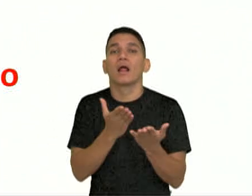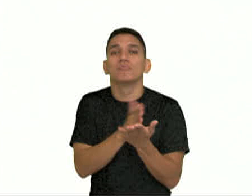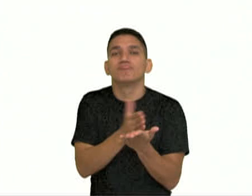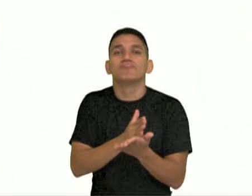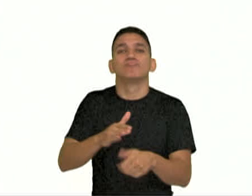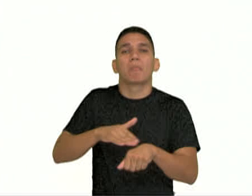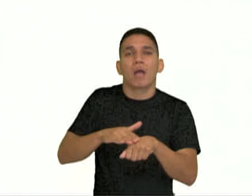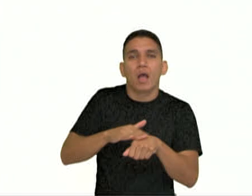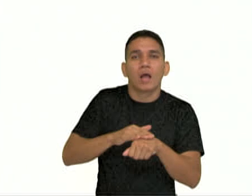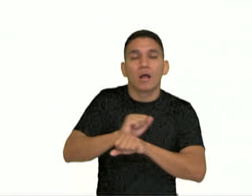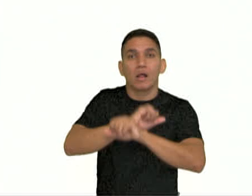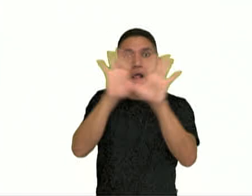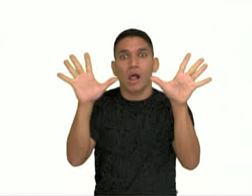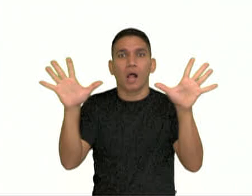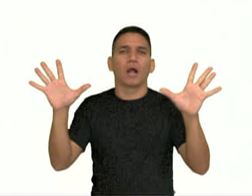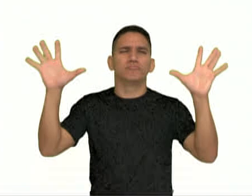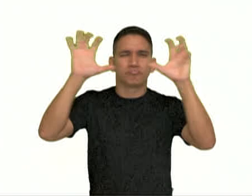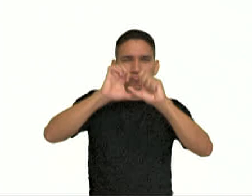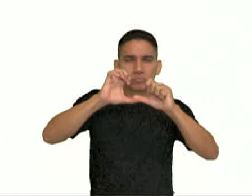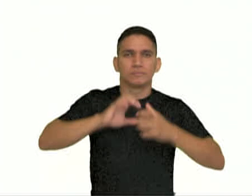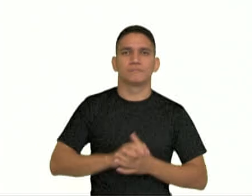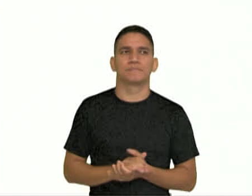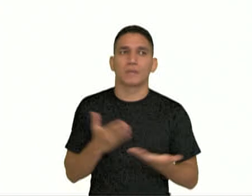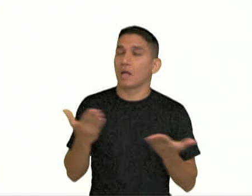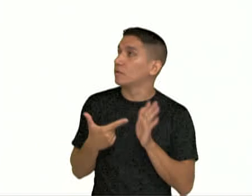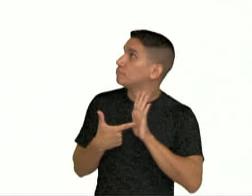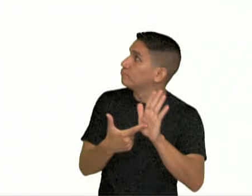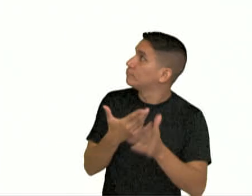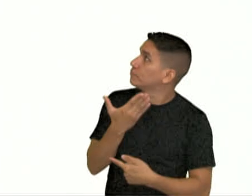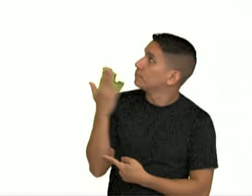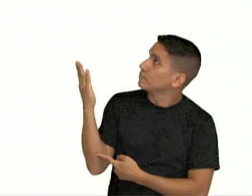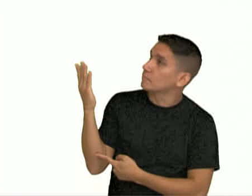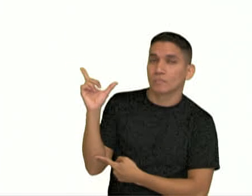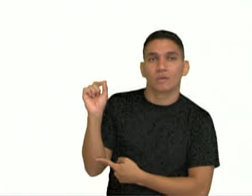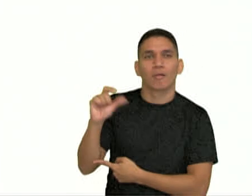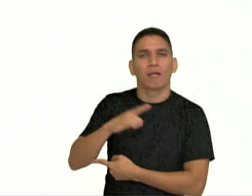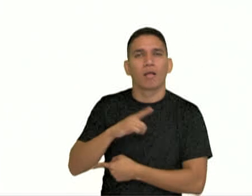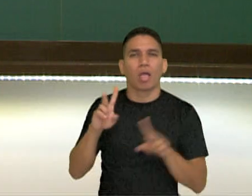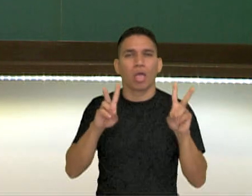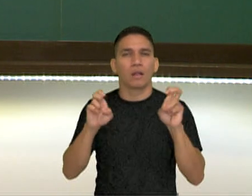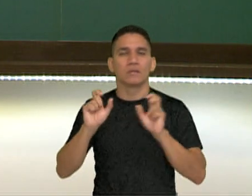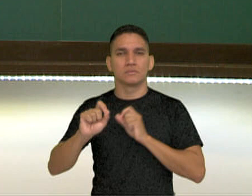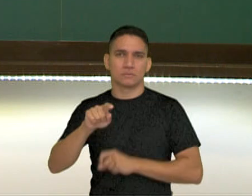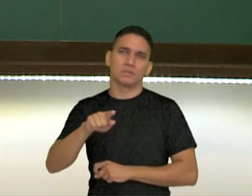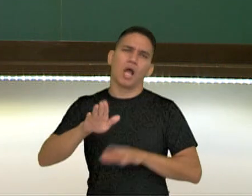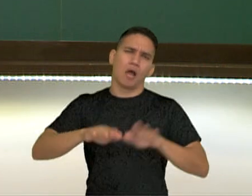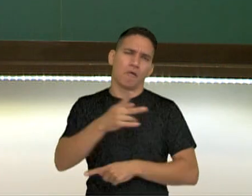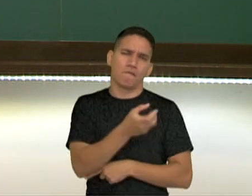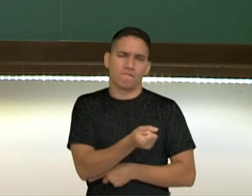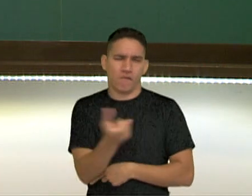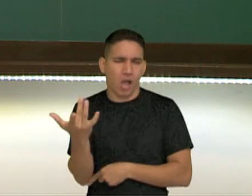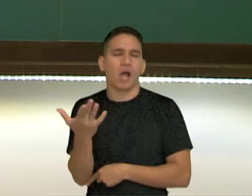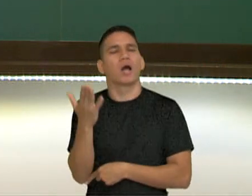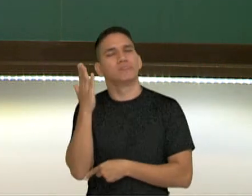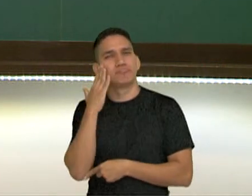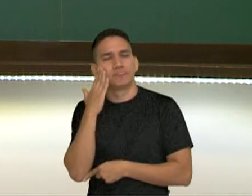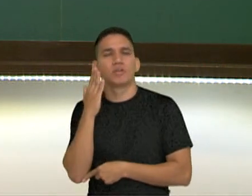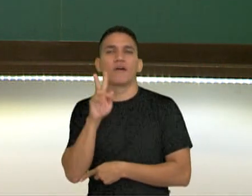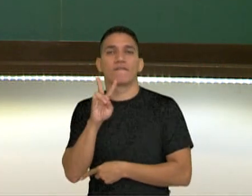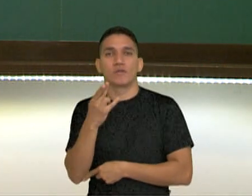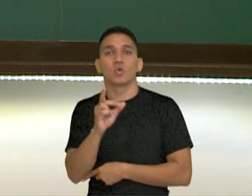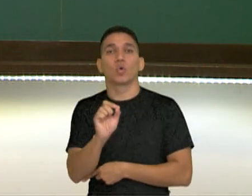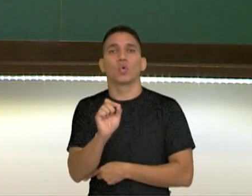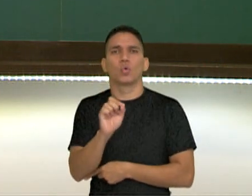branco. Aqui, gente, trouxe para vocês para falar um pouquinho sobre esse termo, né? Vários de vocês até já devem ter olhado a tabelinha quando leu o